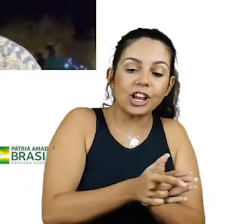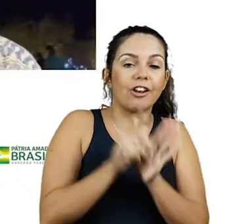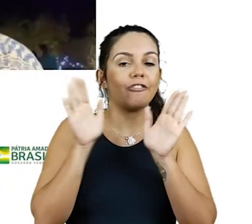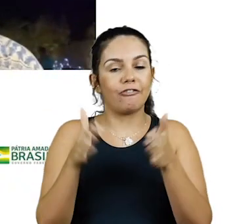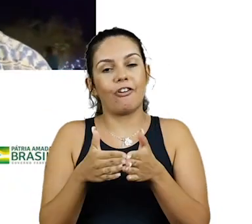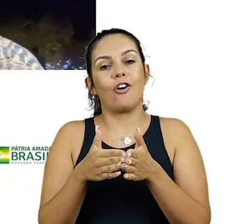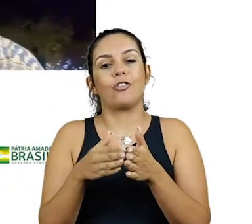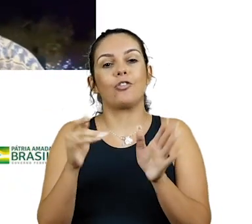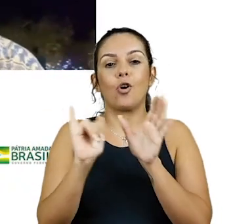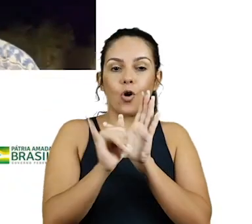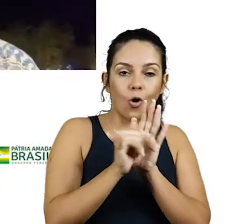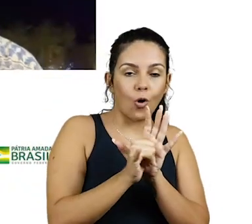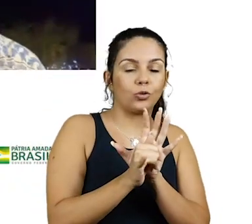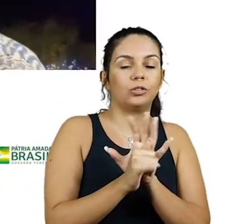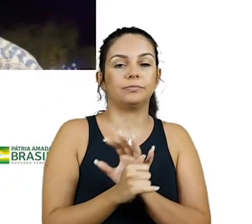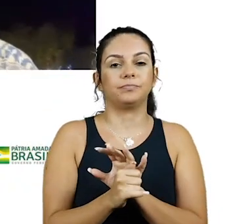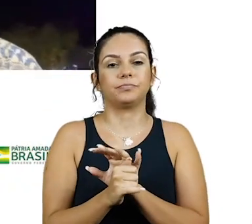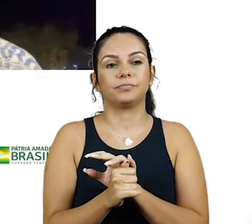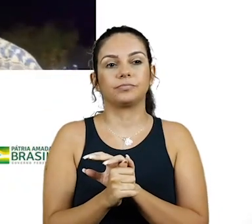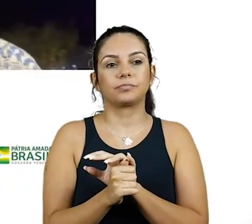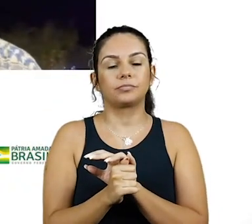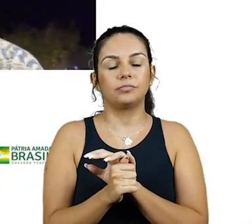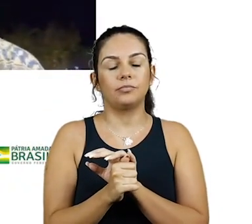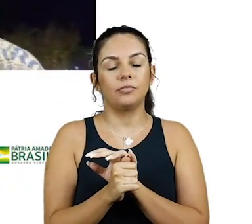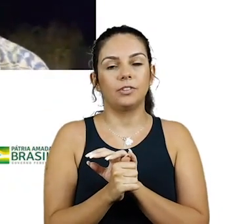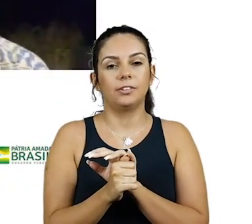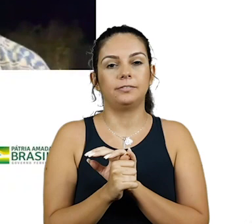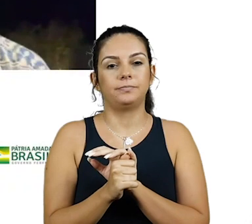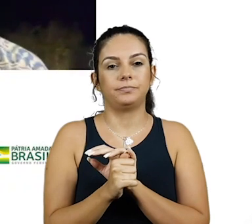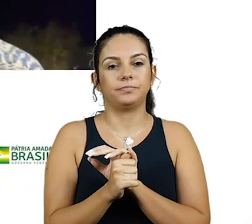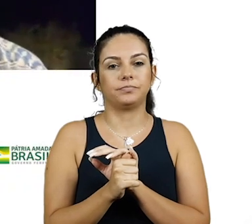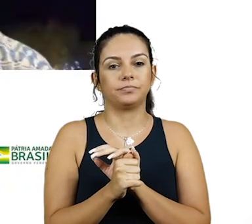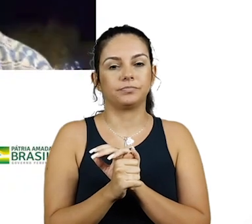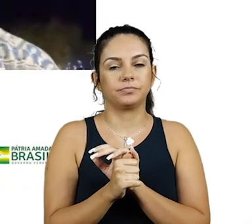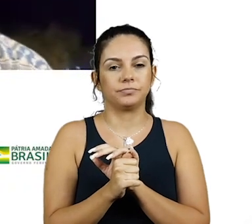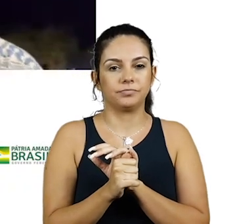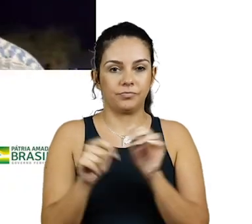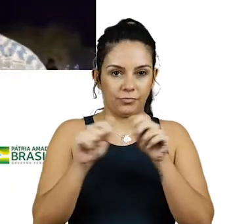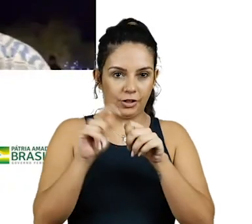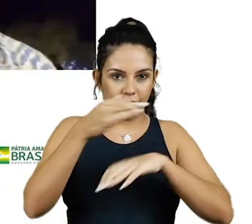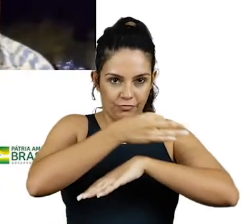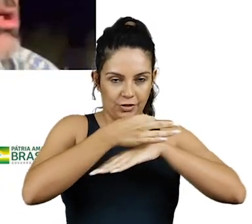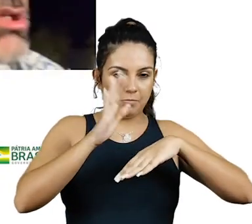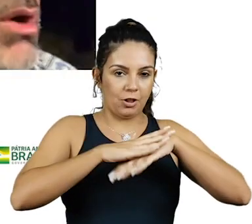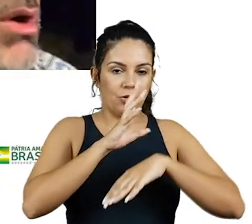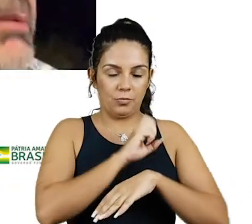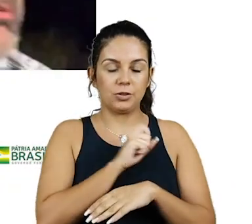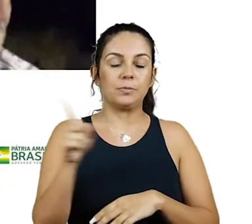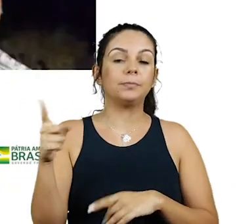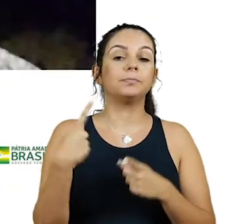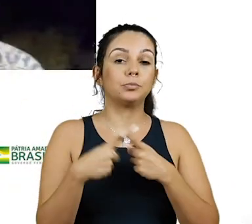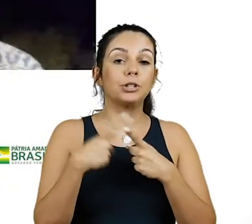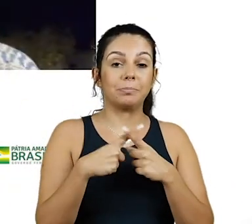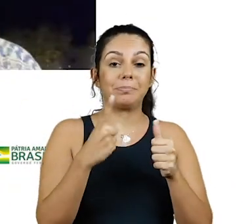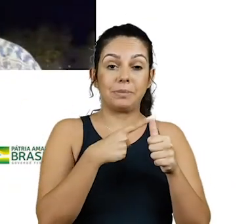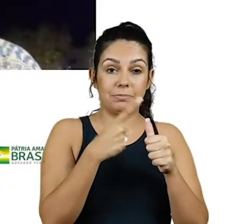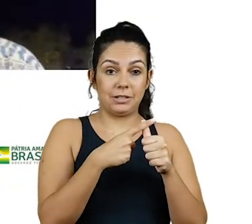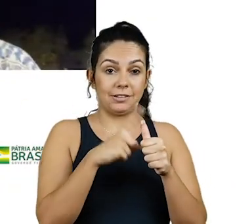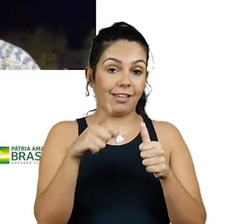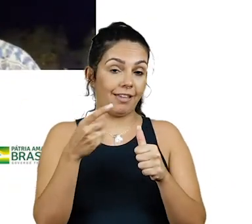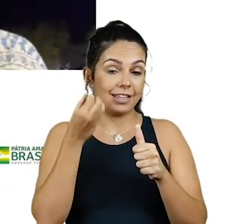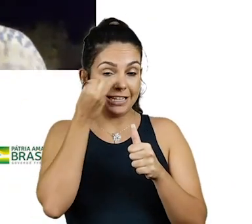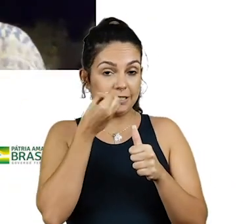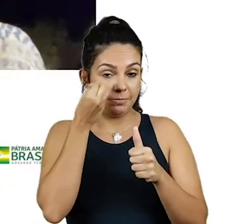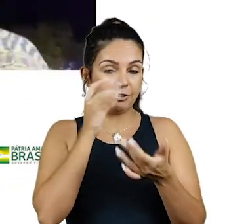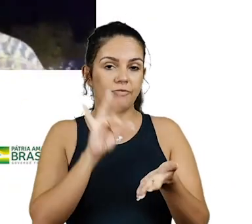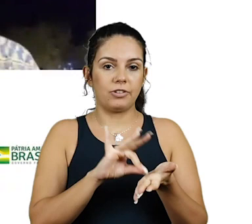pro conto e não por uma coisa, talvez depois de ter feito... Maior da ficção, de um romance? Eu te digo. Primeiro porque era uma